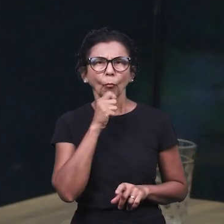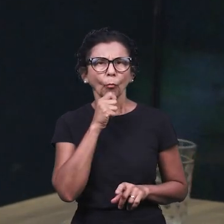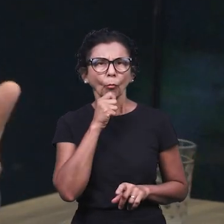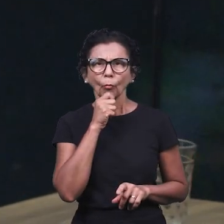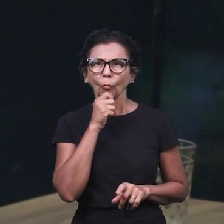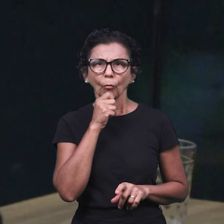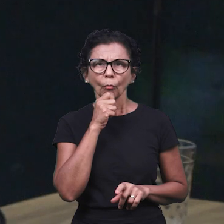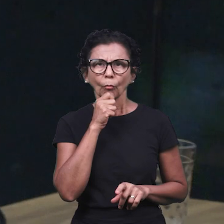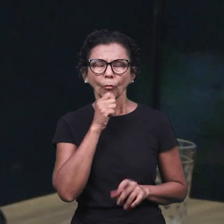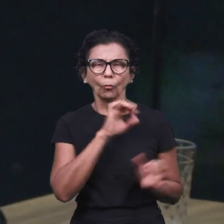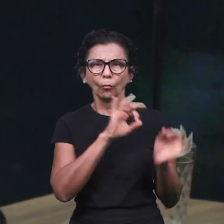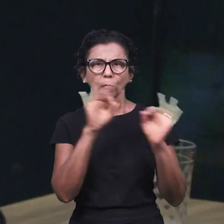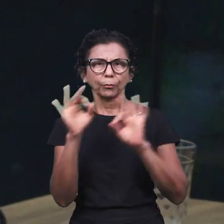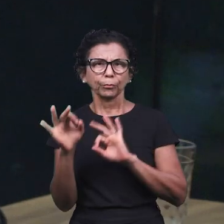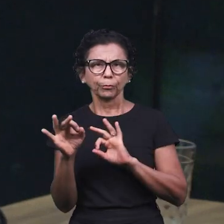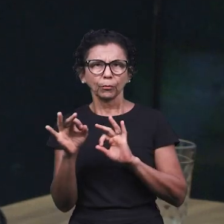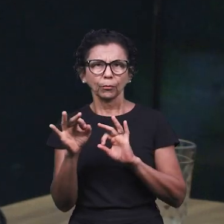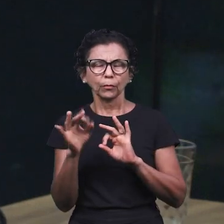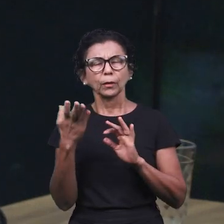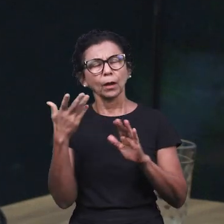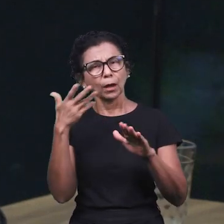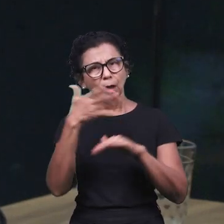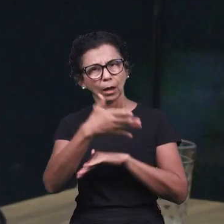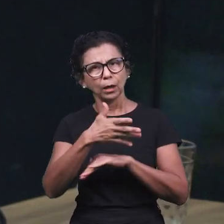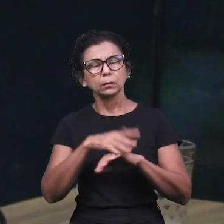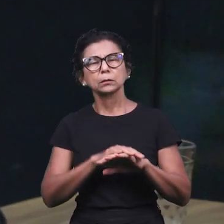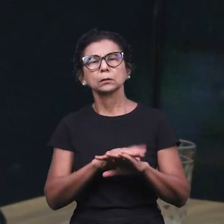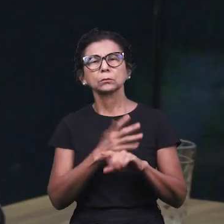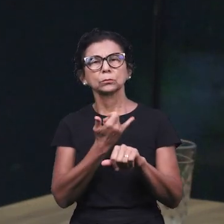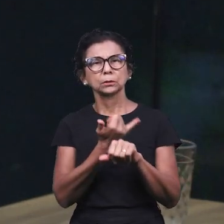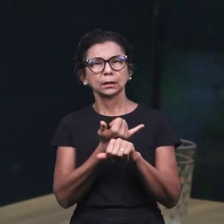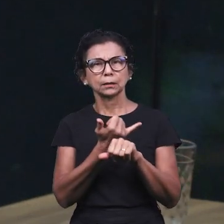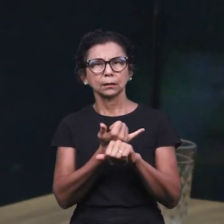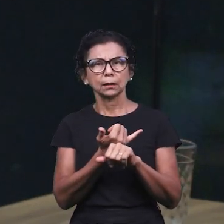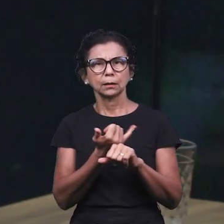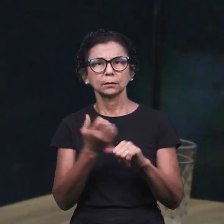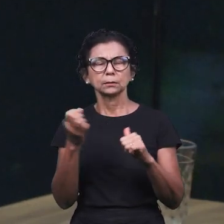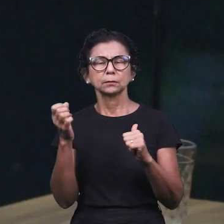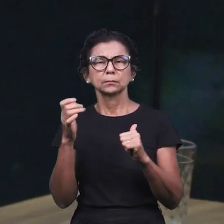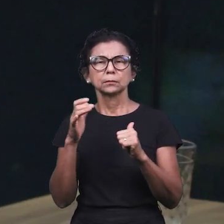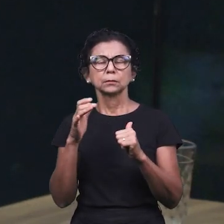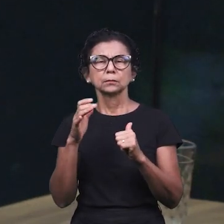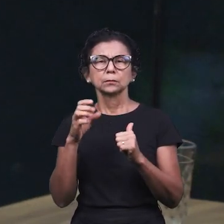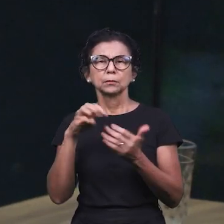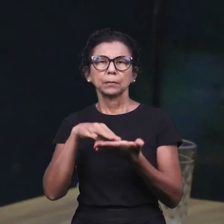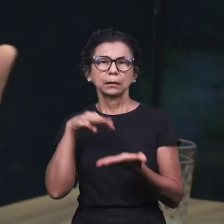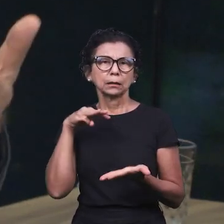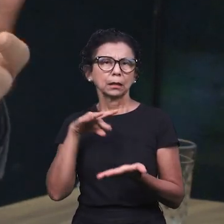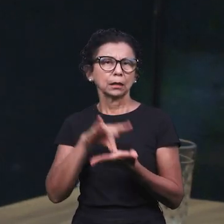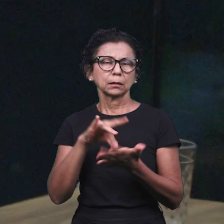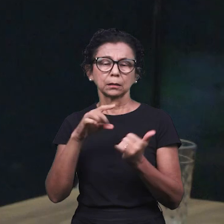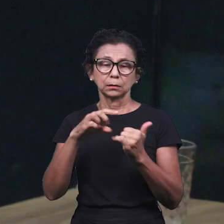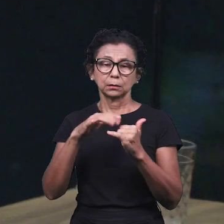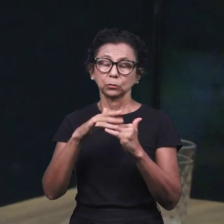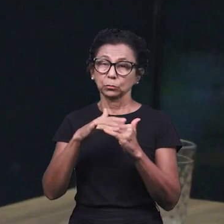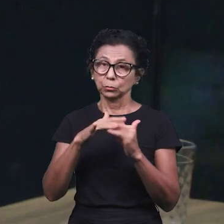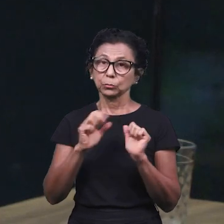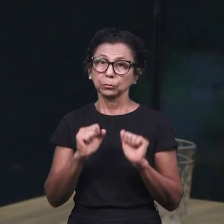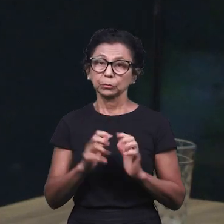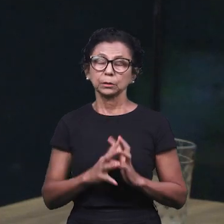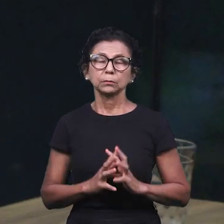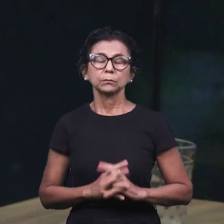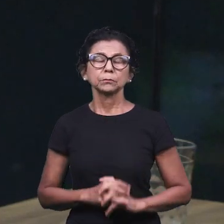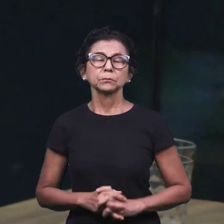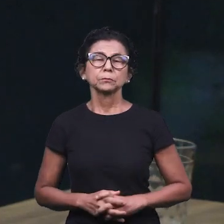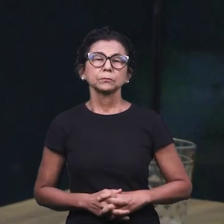conhecida por todos, e a tecnologia que o Senhor tem nos dado é essa ferramenta